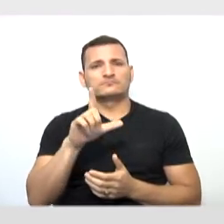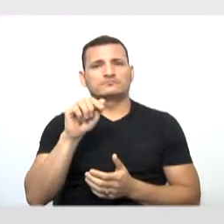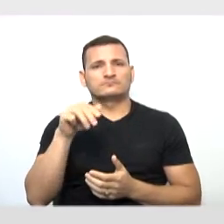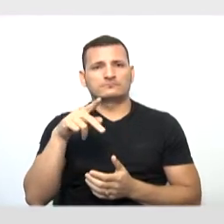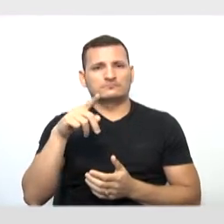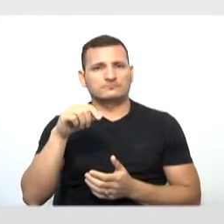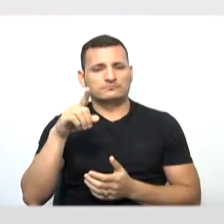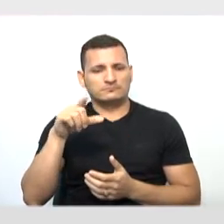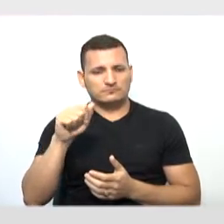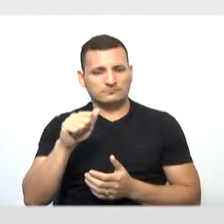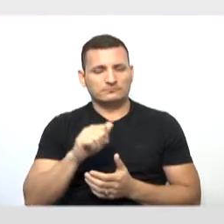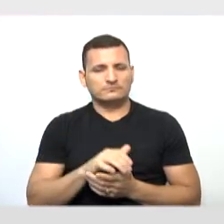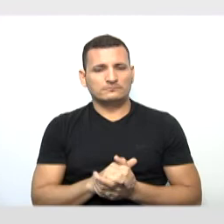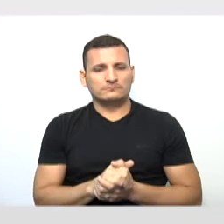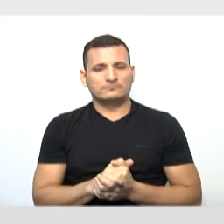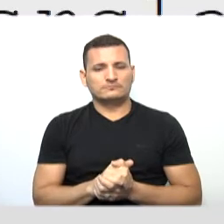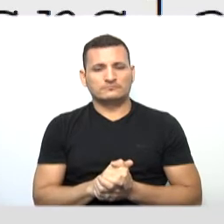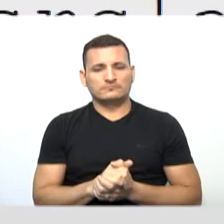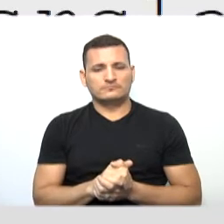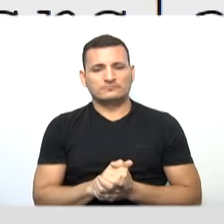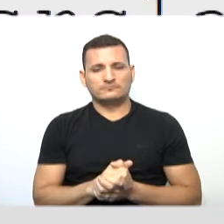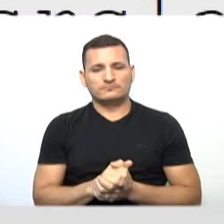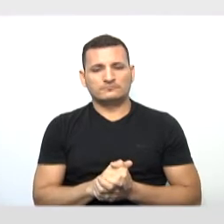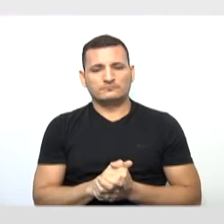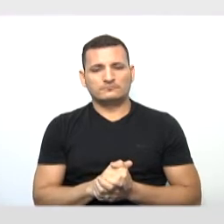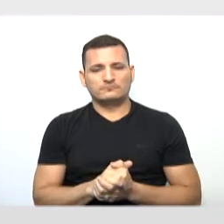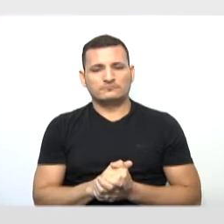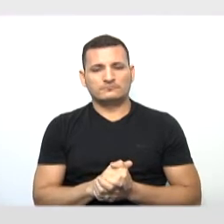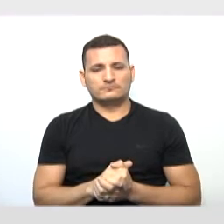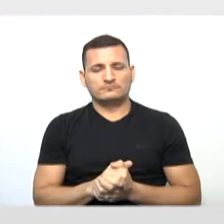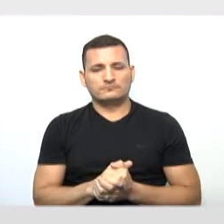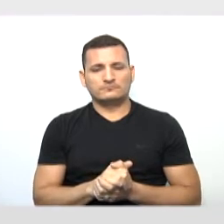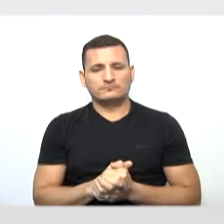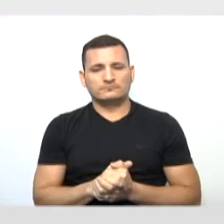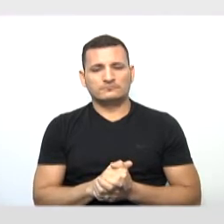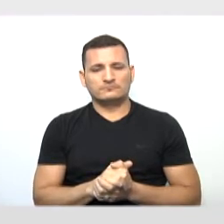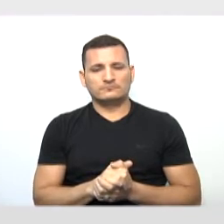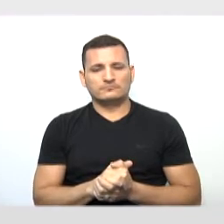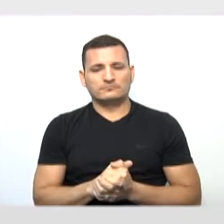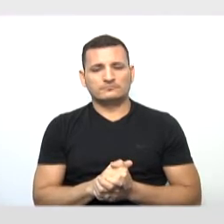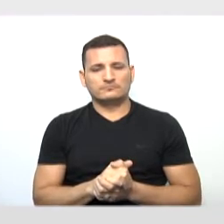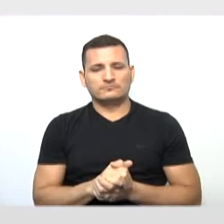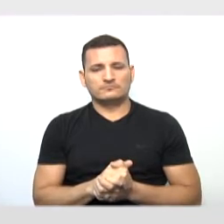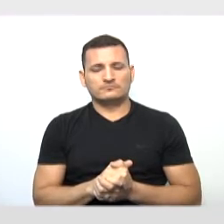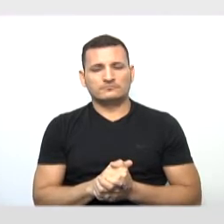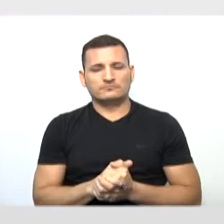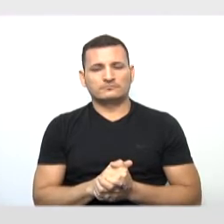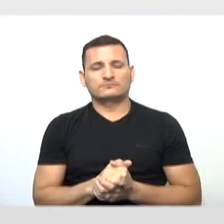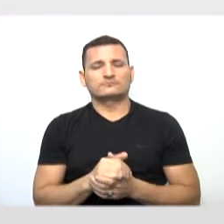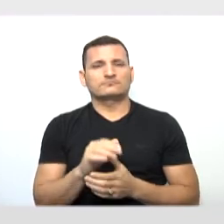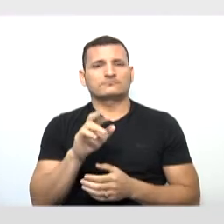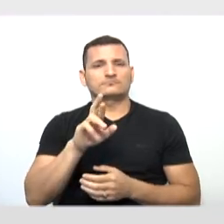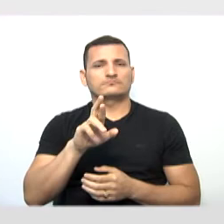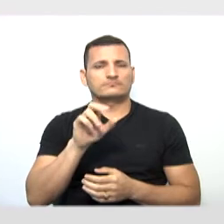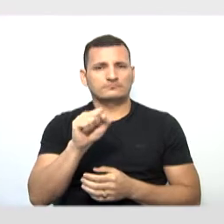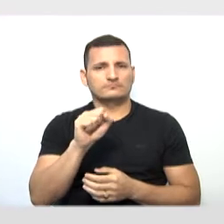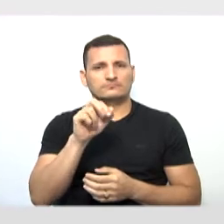mesmo. Que vai estar aonde? Search, ele vai procurar